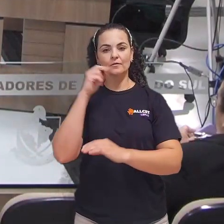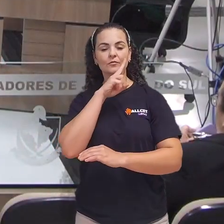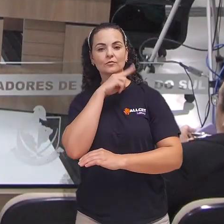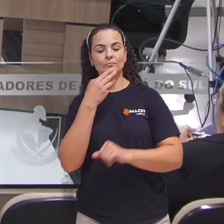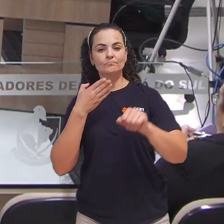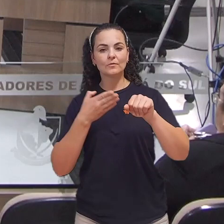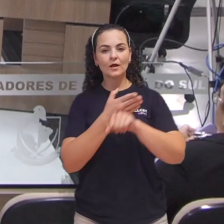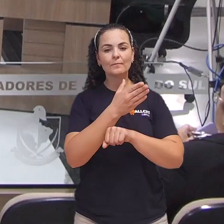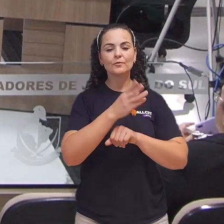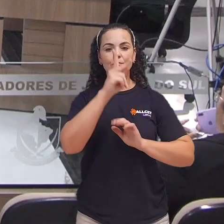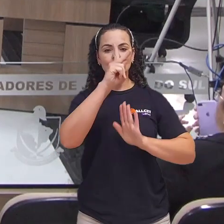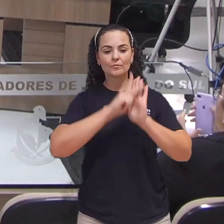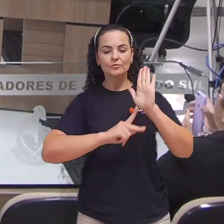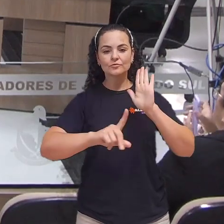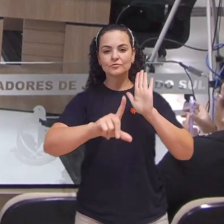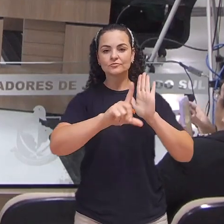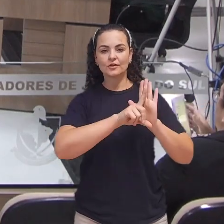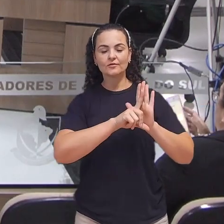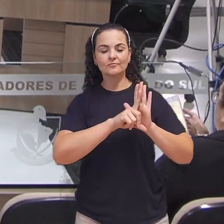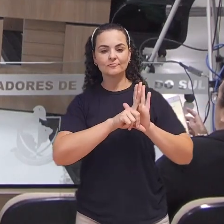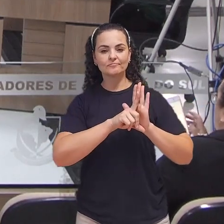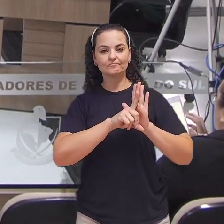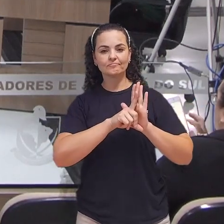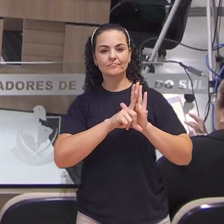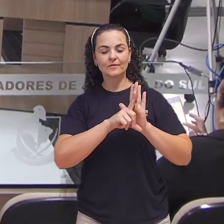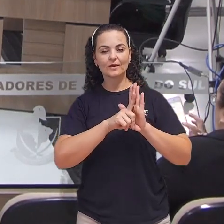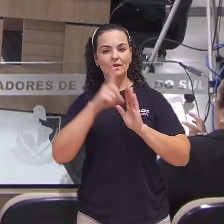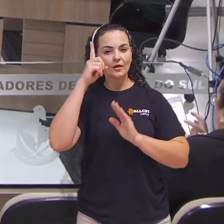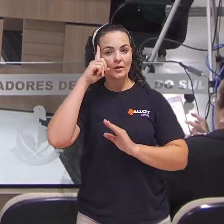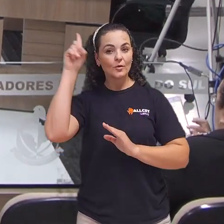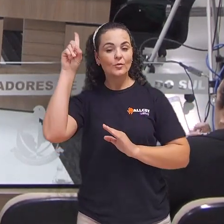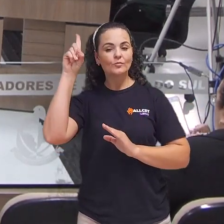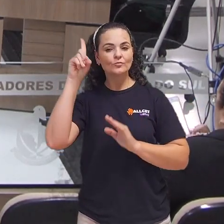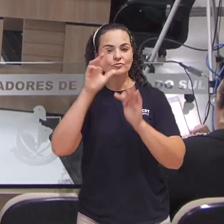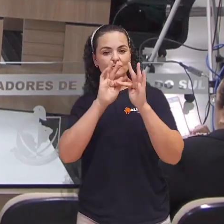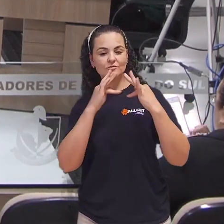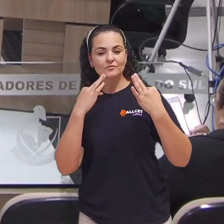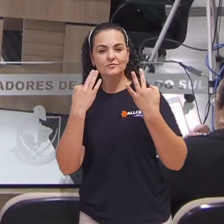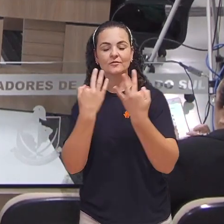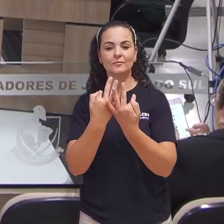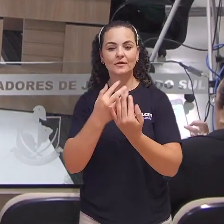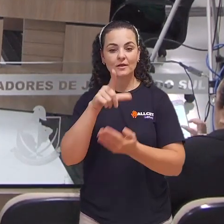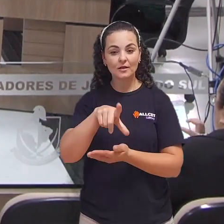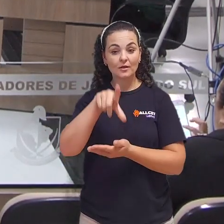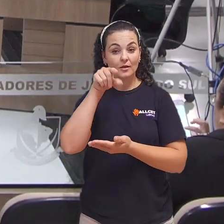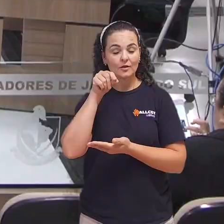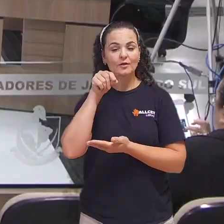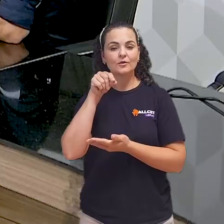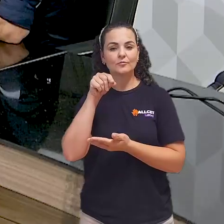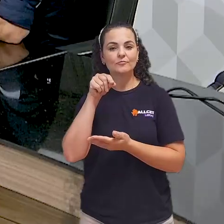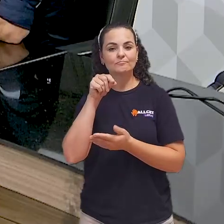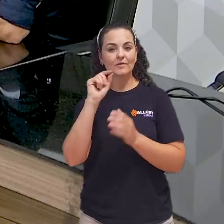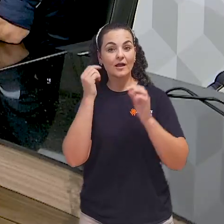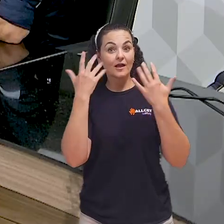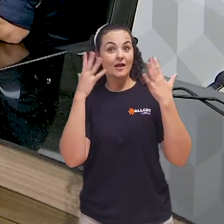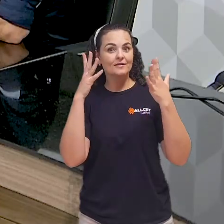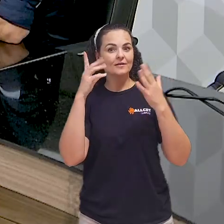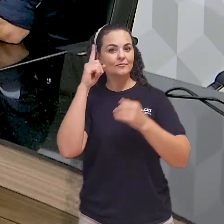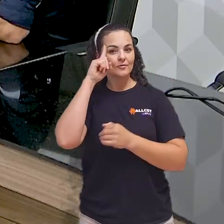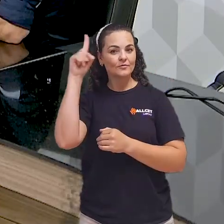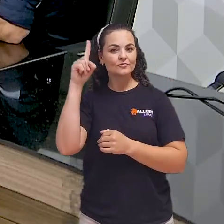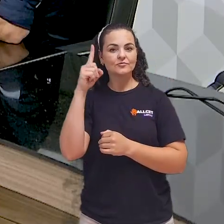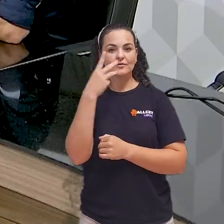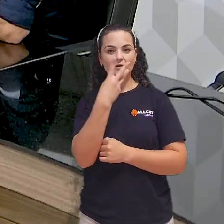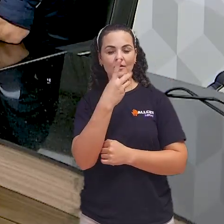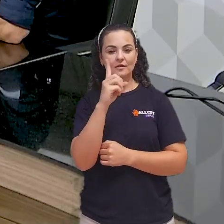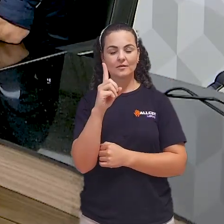A Câmara Municipal de Jaraguá do Sul aprovou o projeto de lei que institui o Dia da Família Acolhedora no município. A data